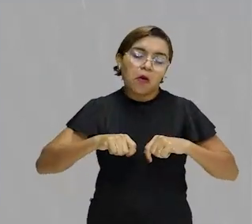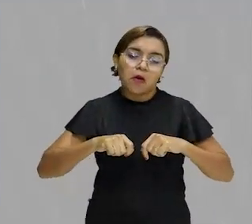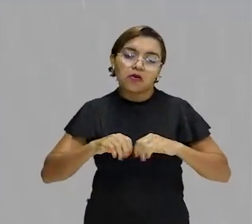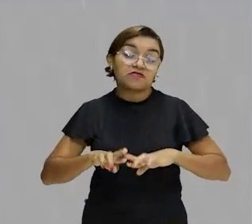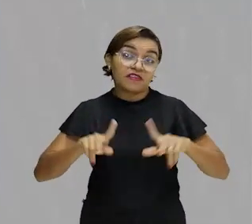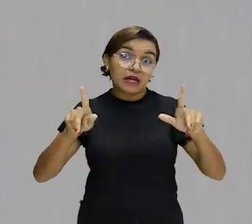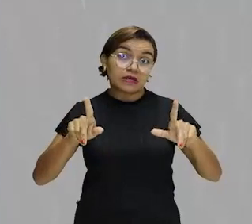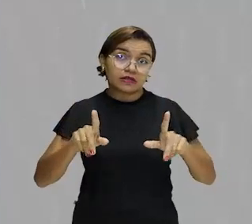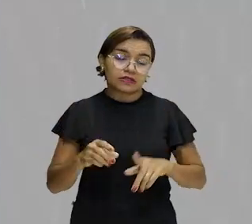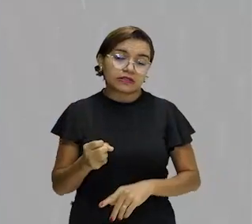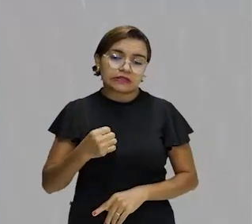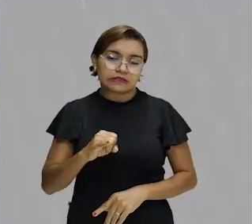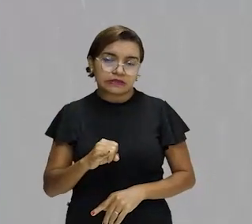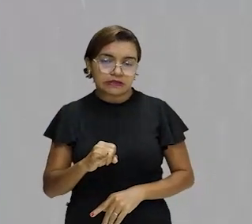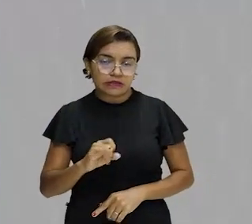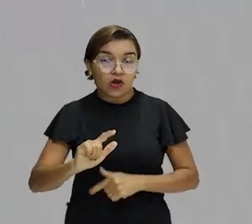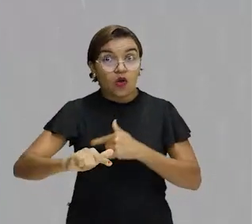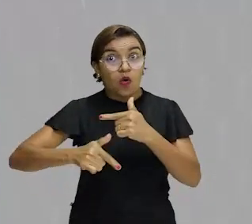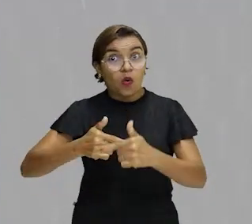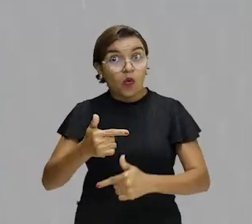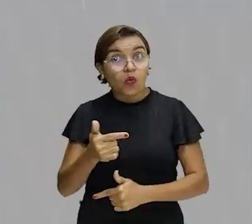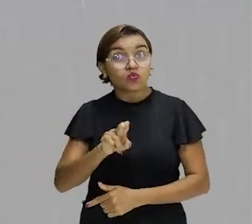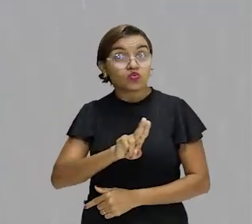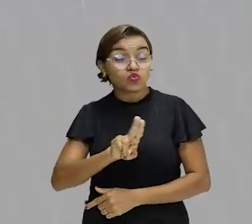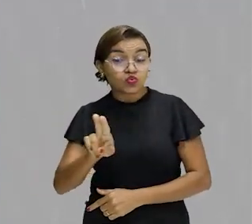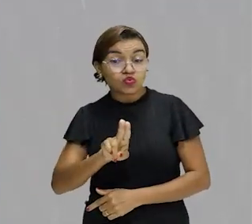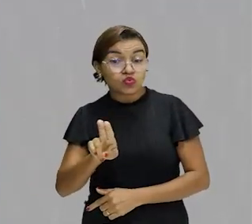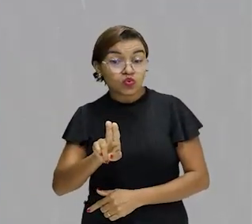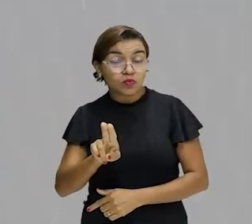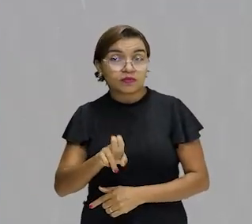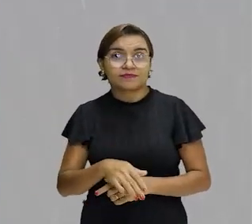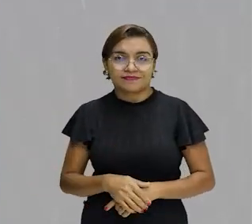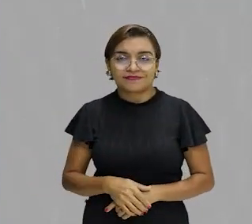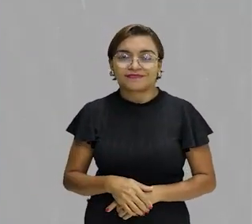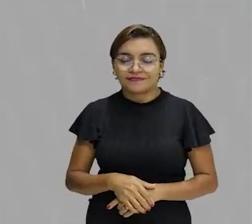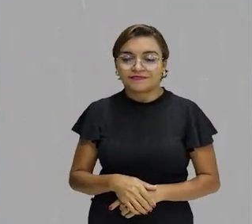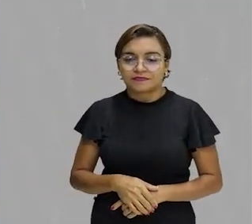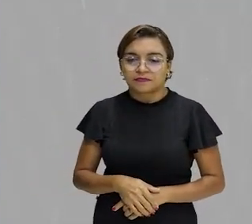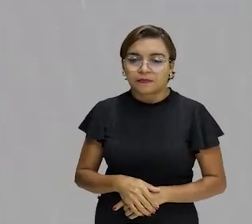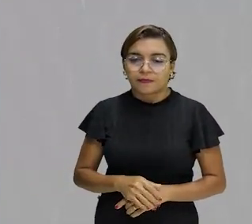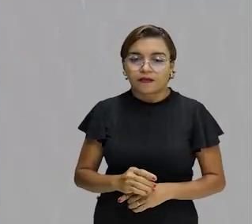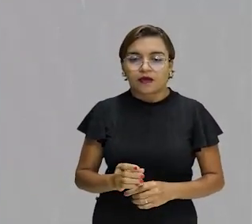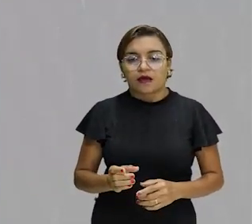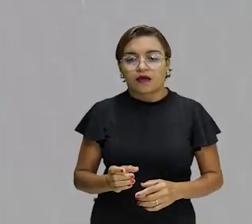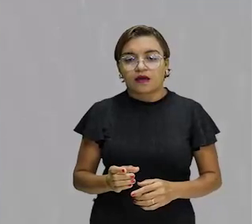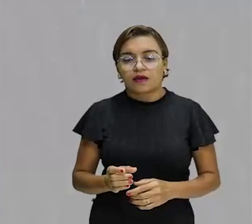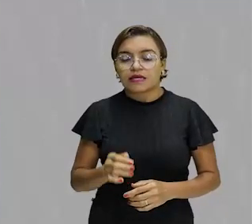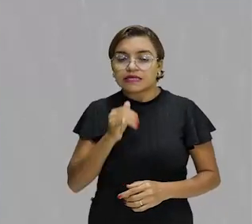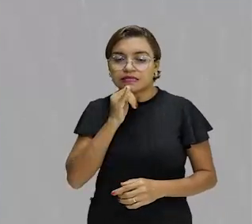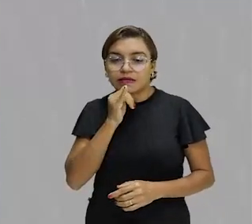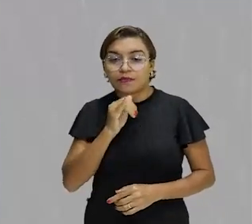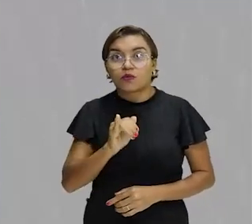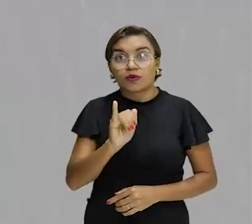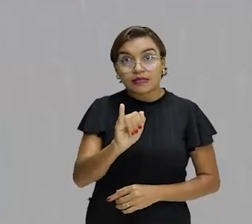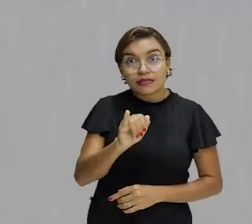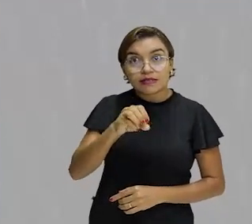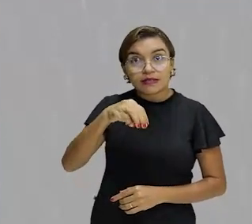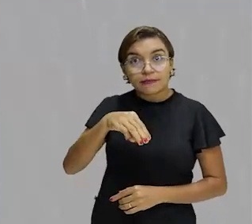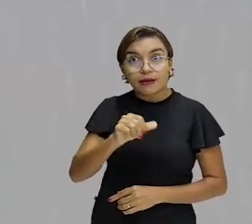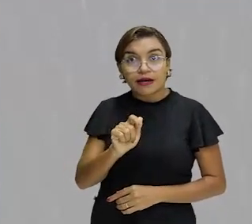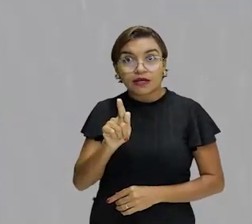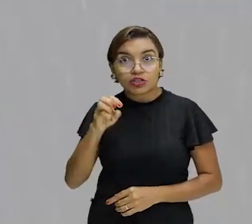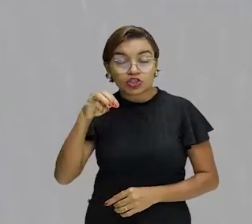Bom, se a seta sai, ela vai chegar em algum lugar, né? Então, duvido. Ela chegou, conjunto de chegada, tá bom? Então,